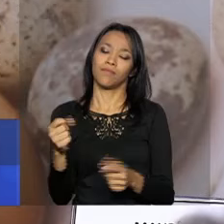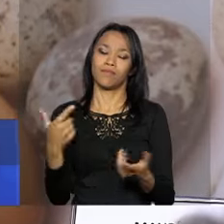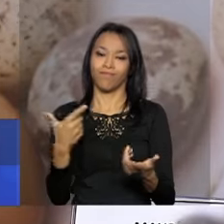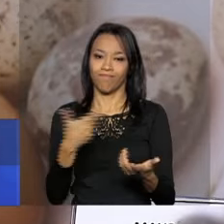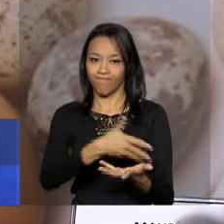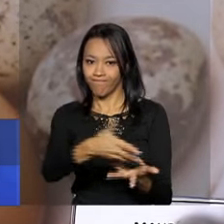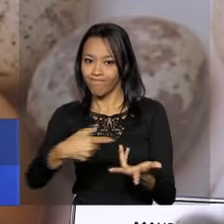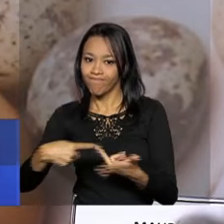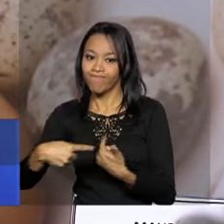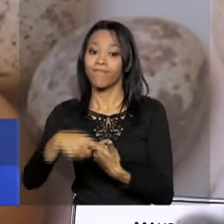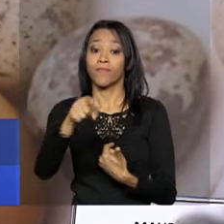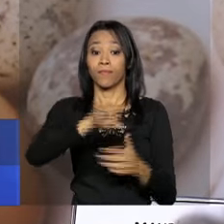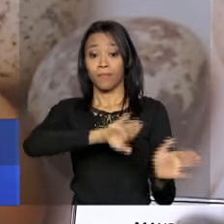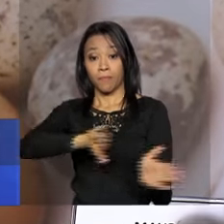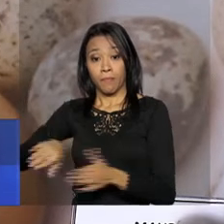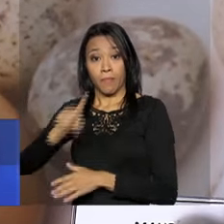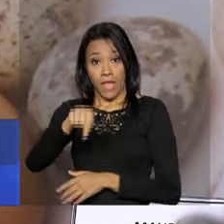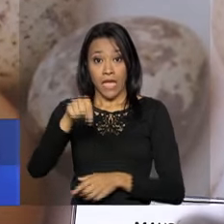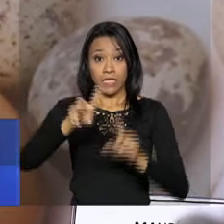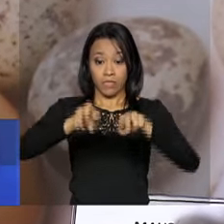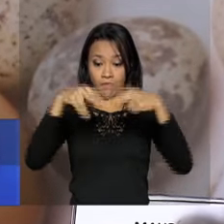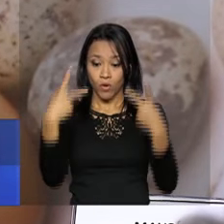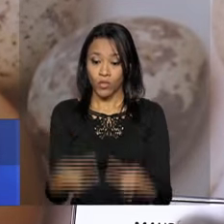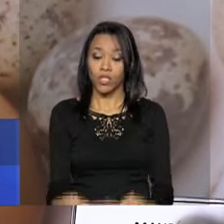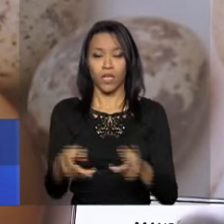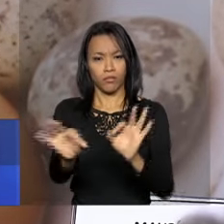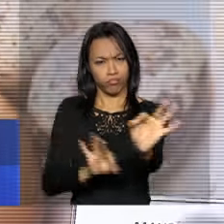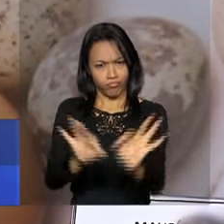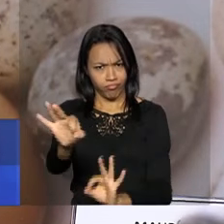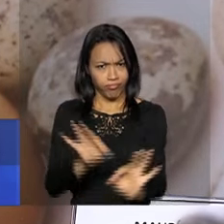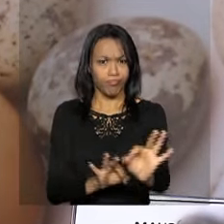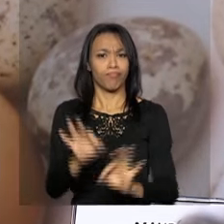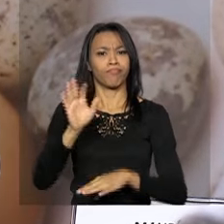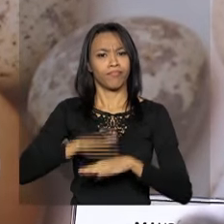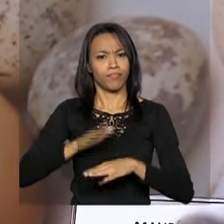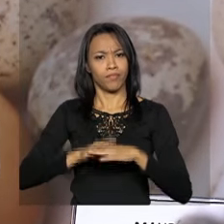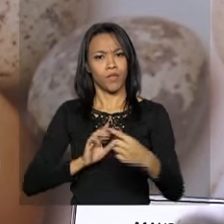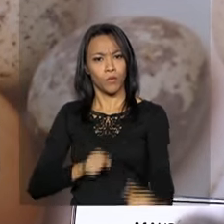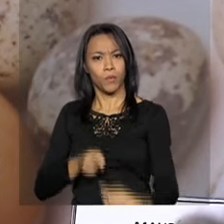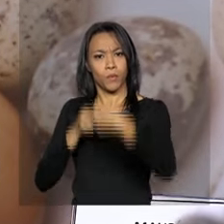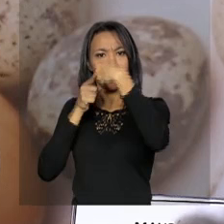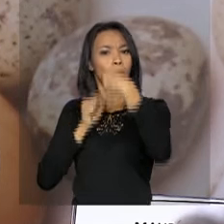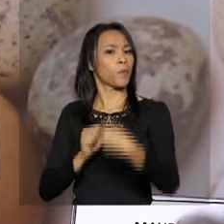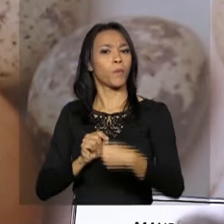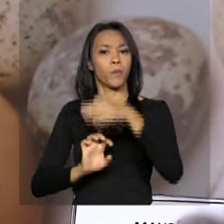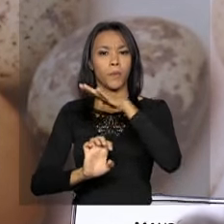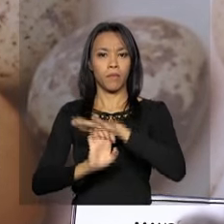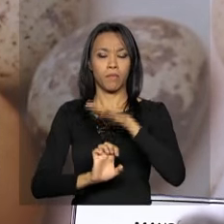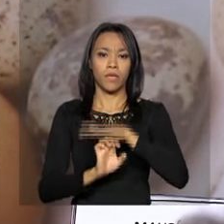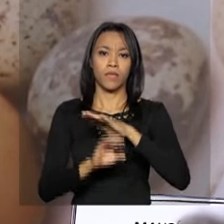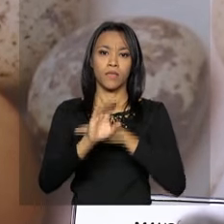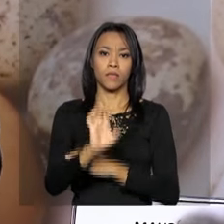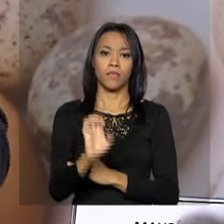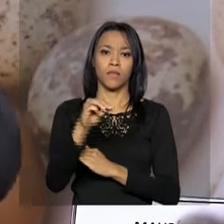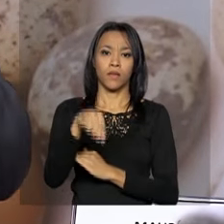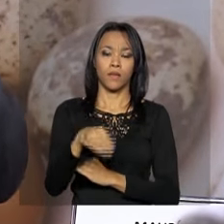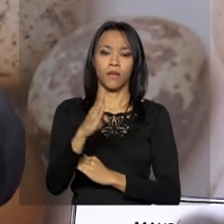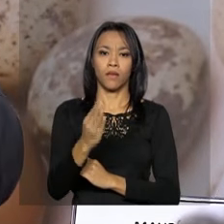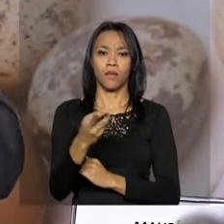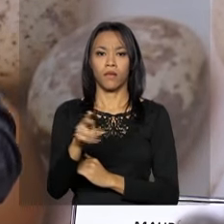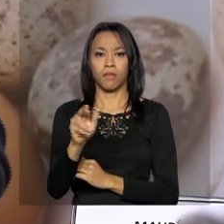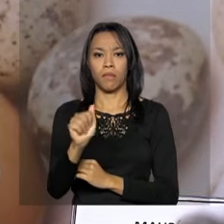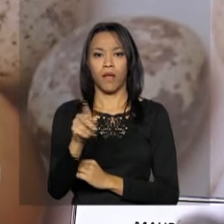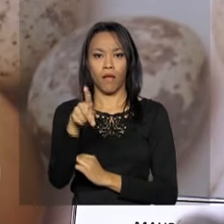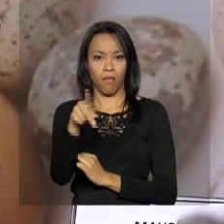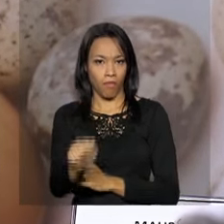alinha perfeitamente à agenda e à visão estratégica da nossa empresa, a Embrapa, que priorizou desde 2014 uma